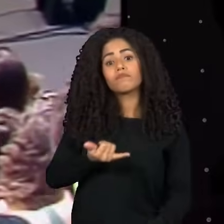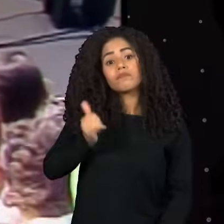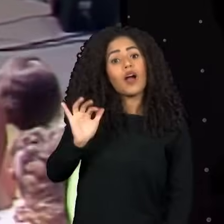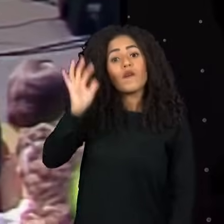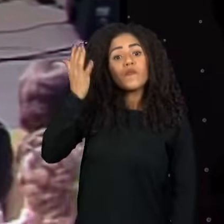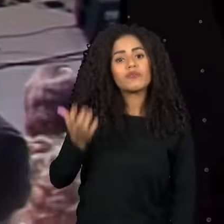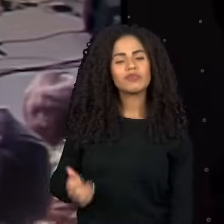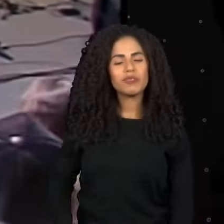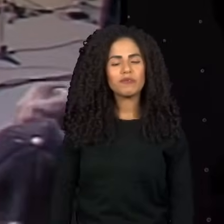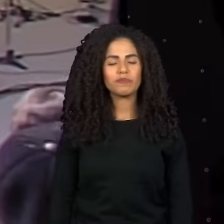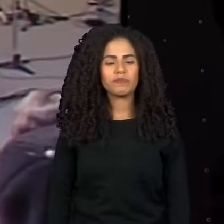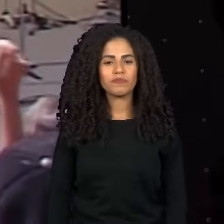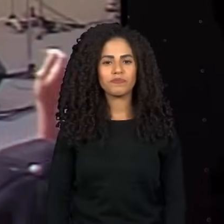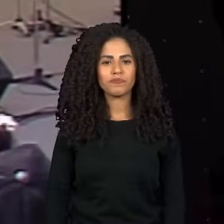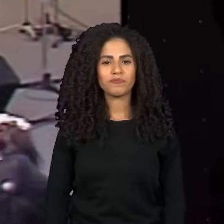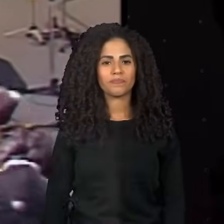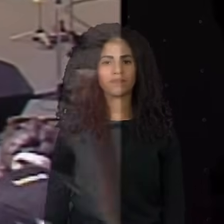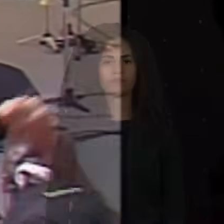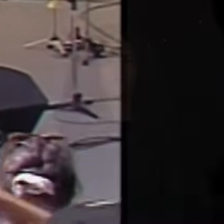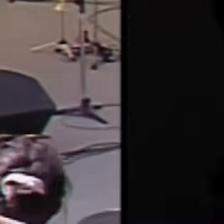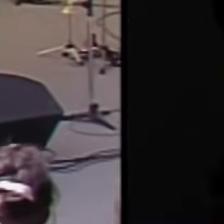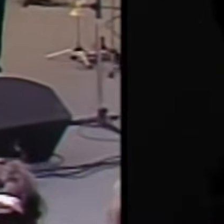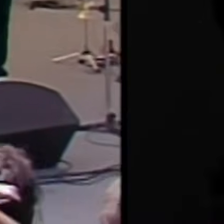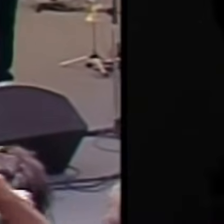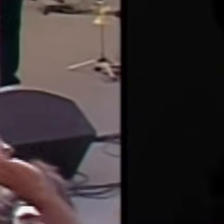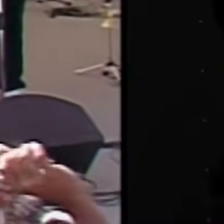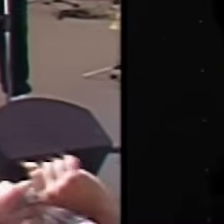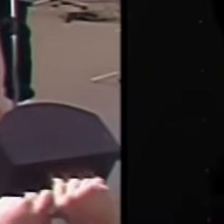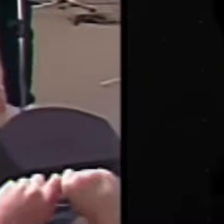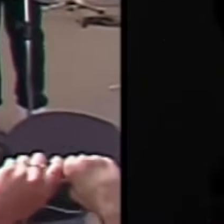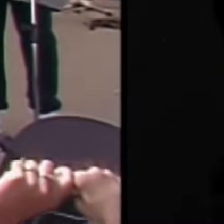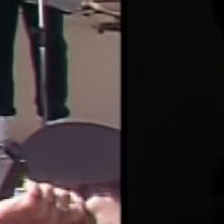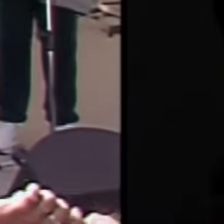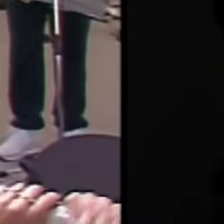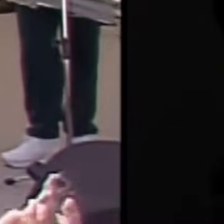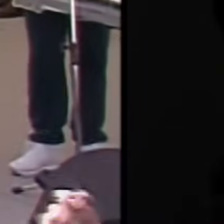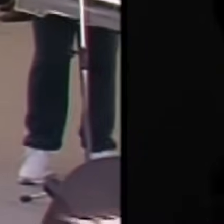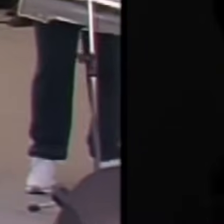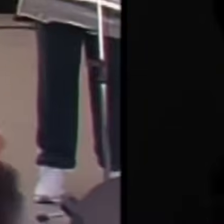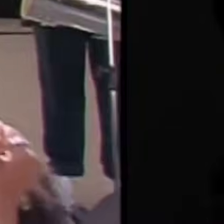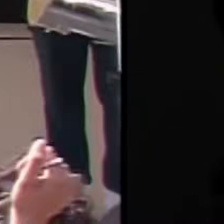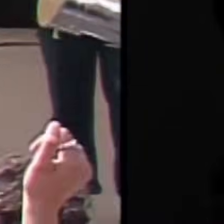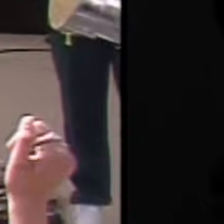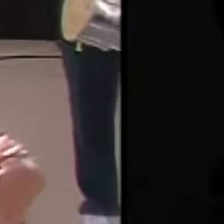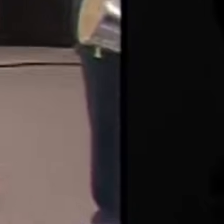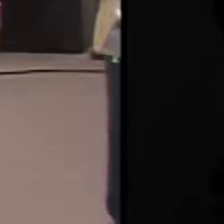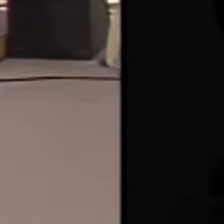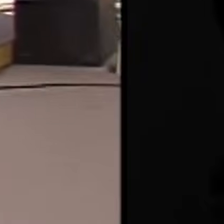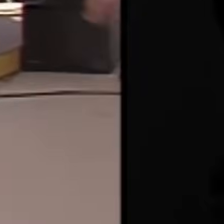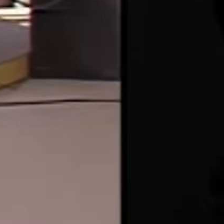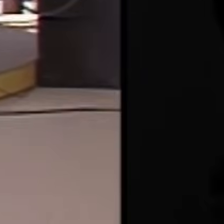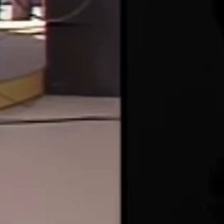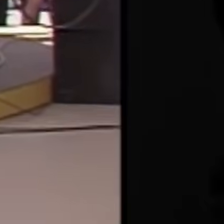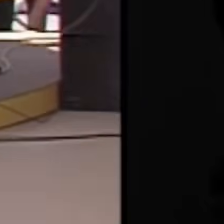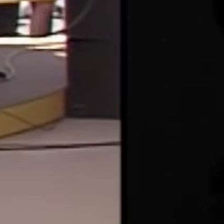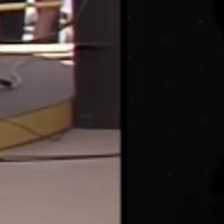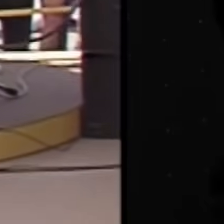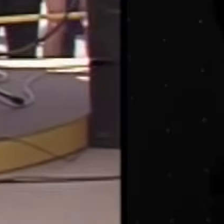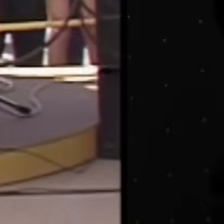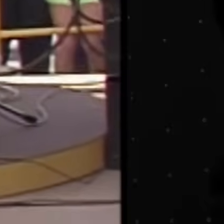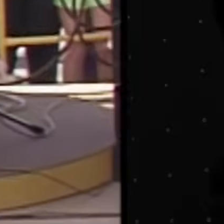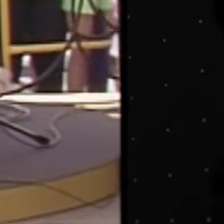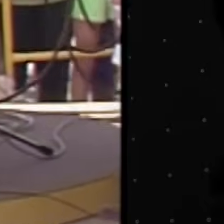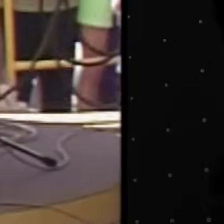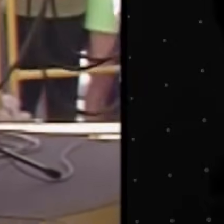assim machuca tanto, toma conta de todo o meu ser. É uma saudade imensa que passa o meu